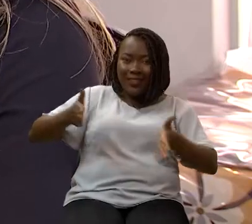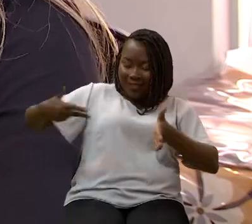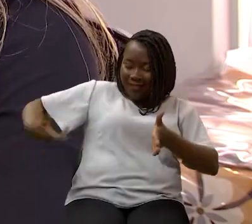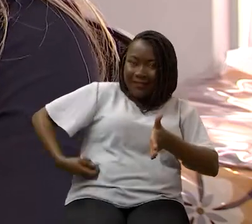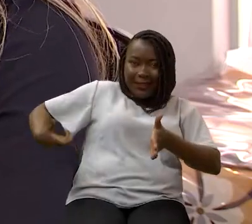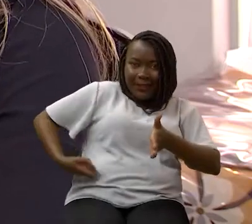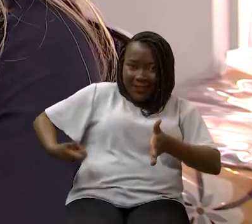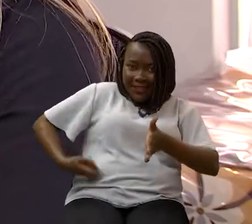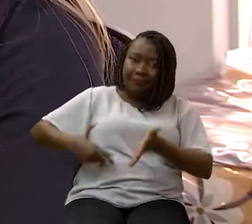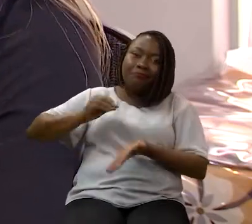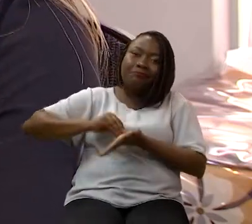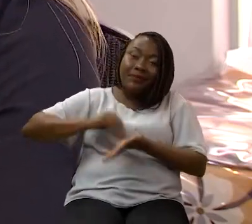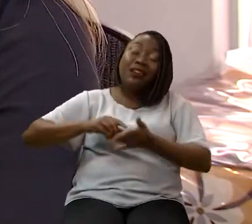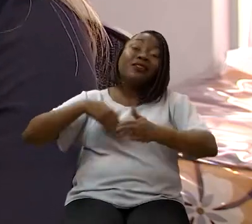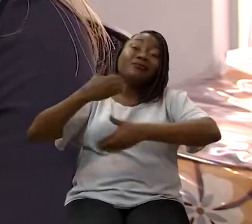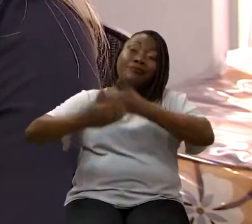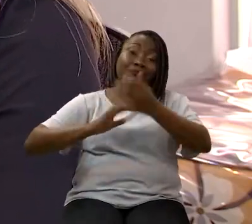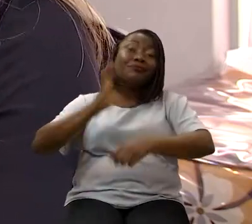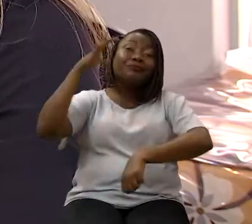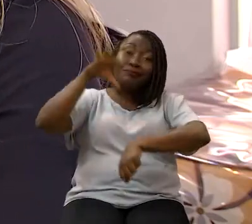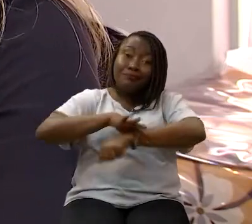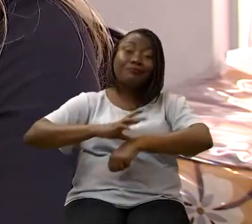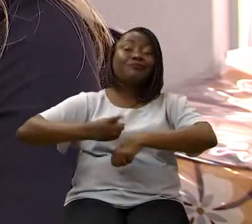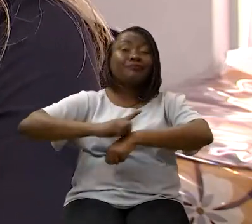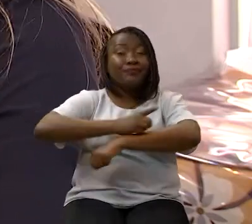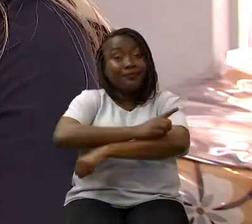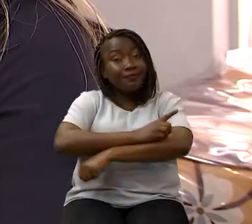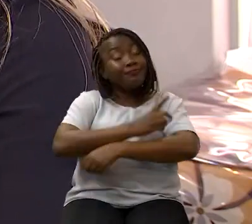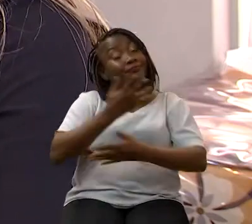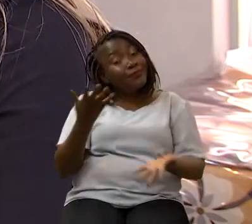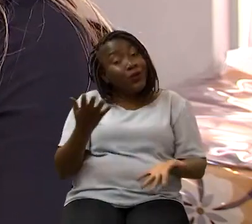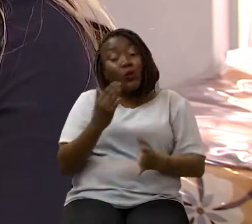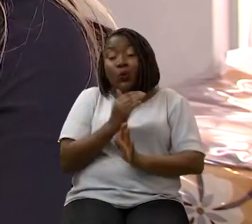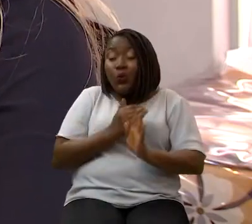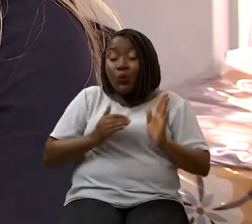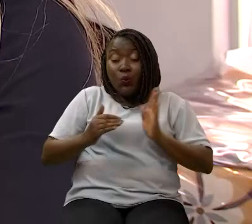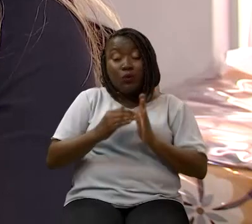de insulina necessária e aí a gente fica diabético.